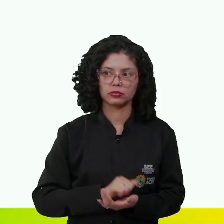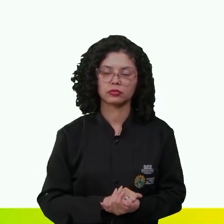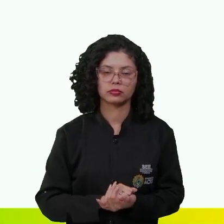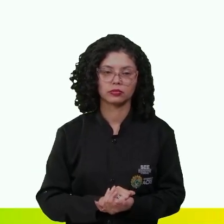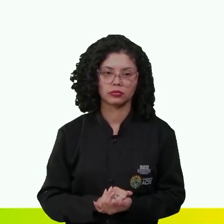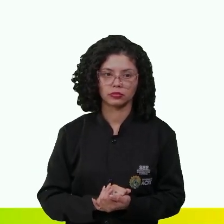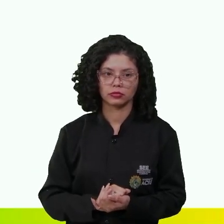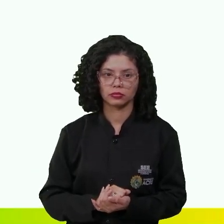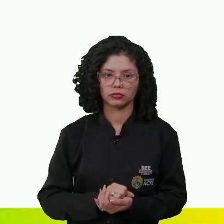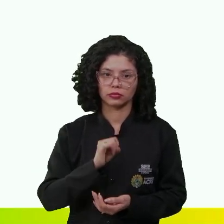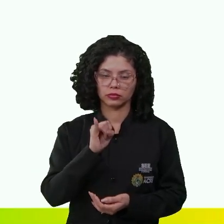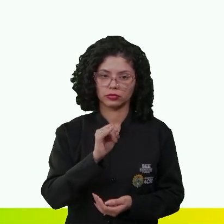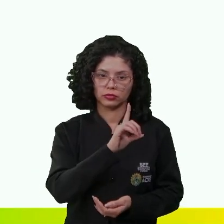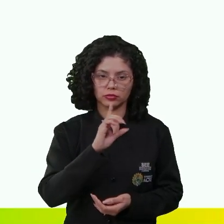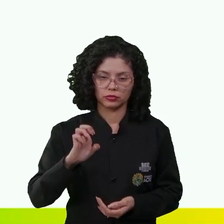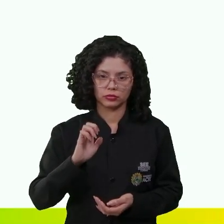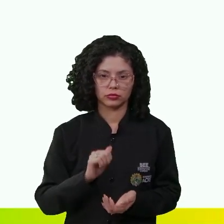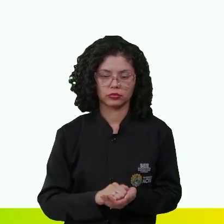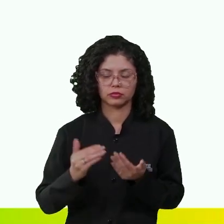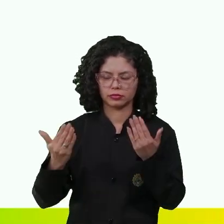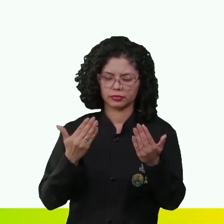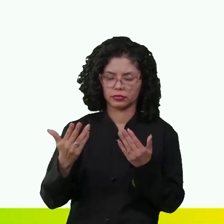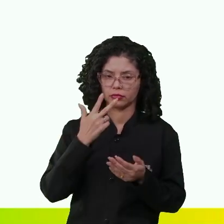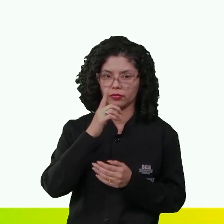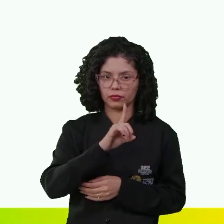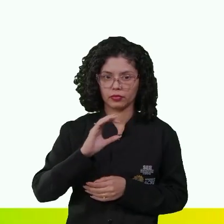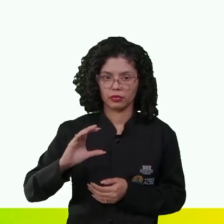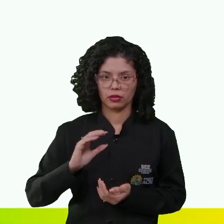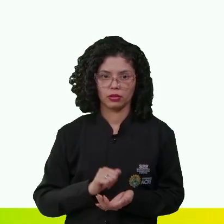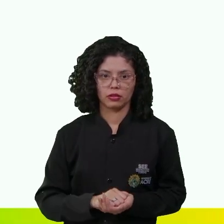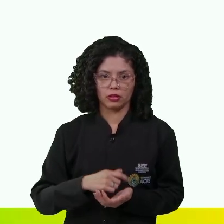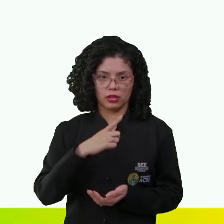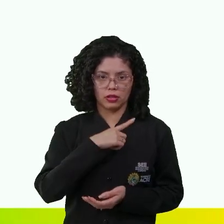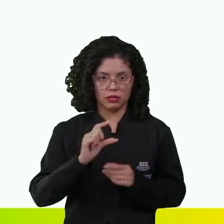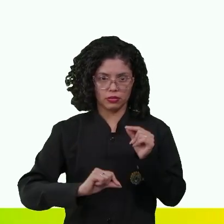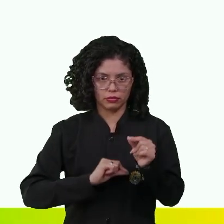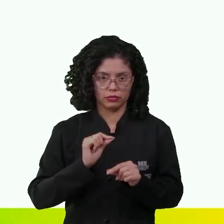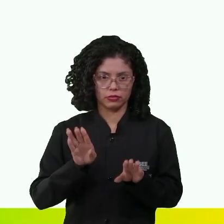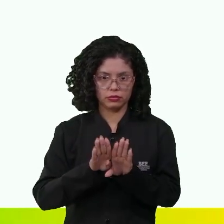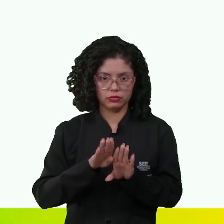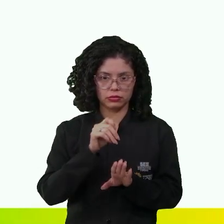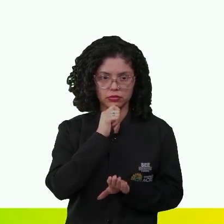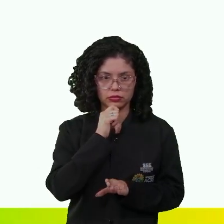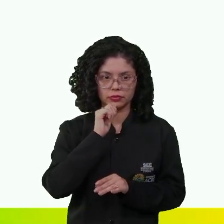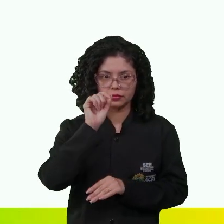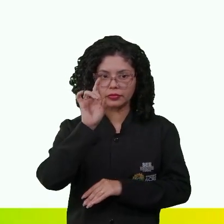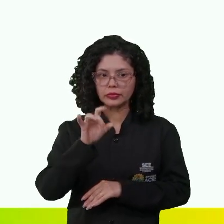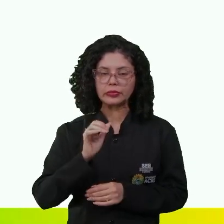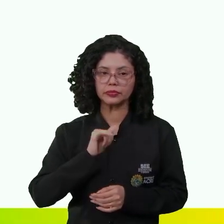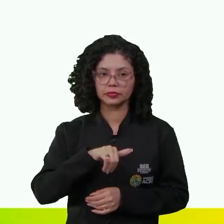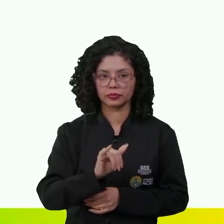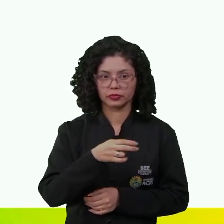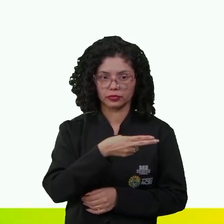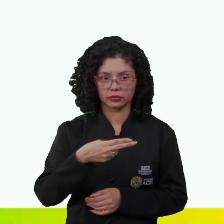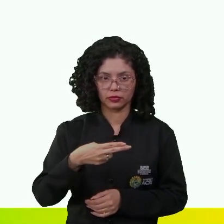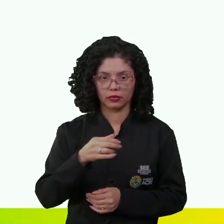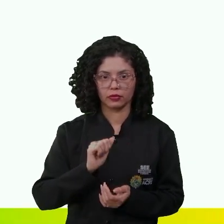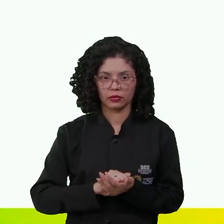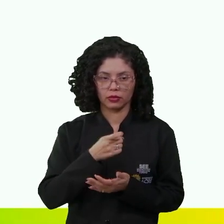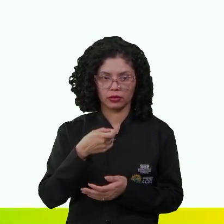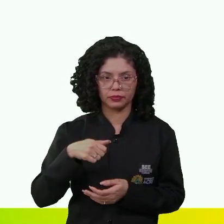Y. E se DE é paralela a BC, então nós temos as seguintes alternativas. Y é igual a X mais